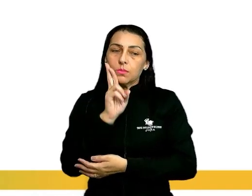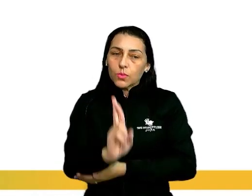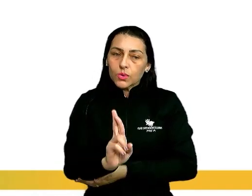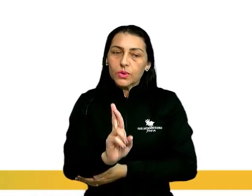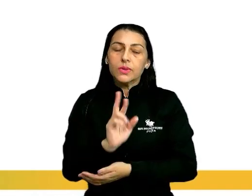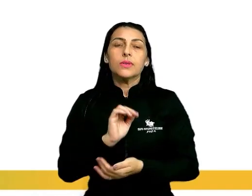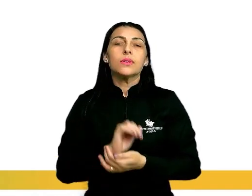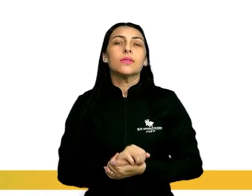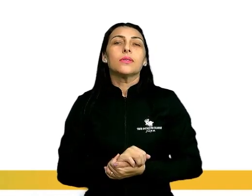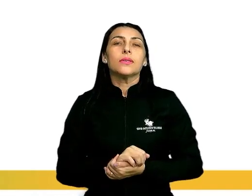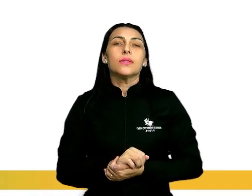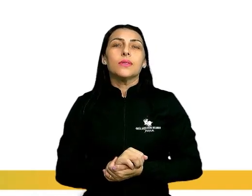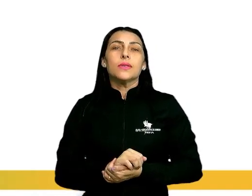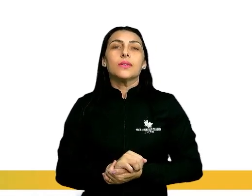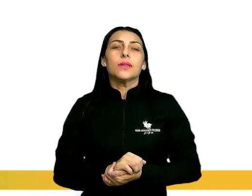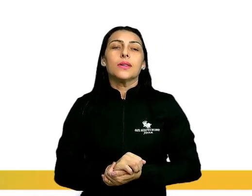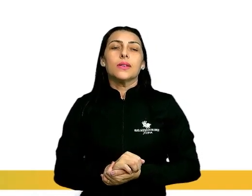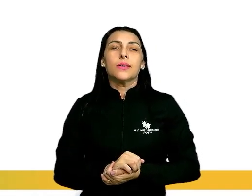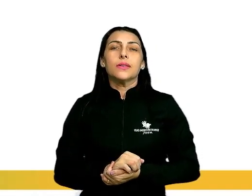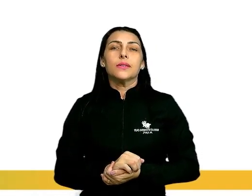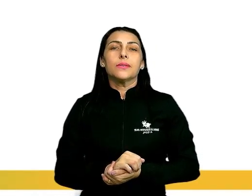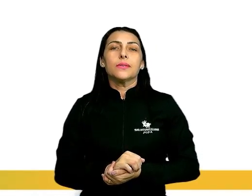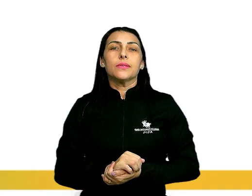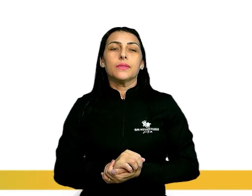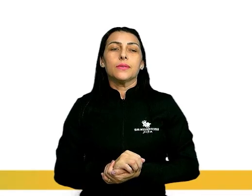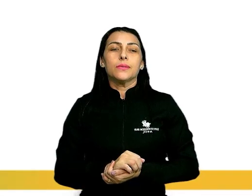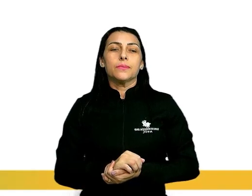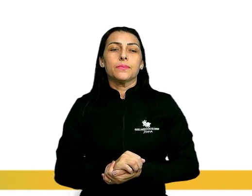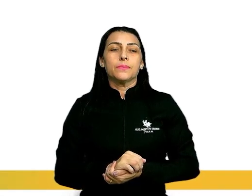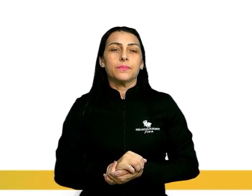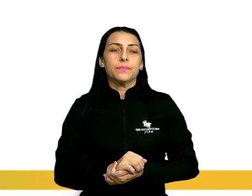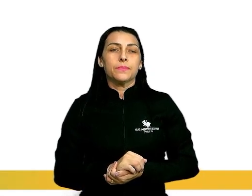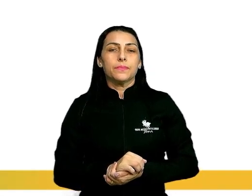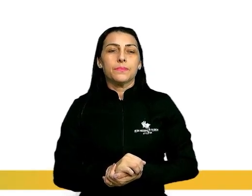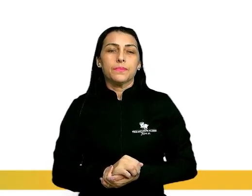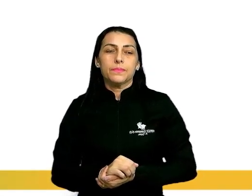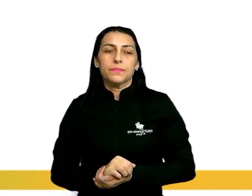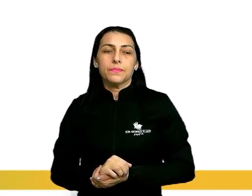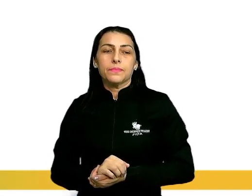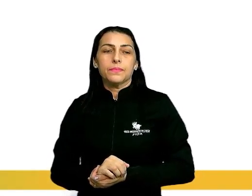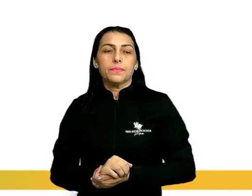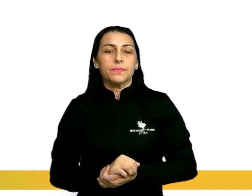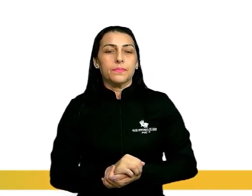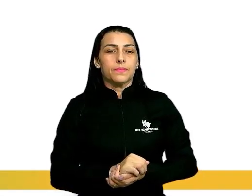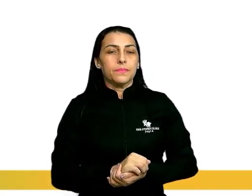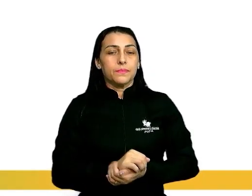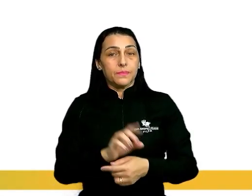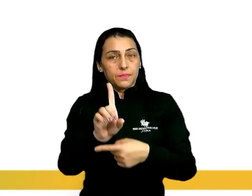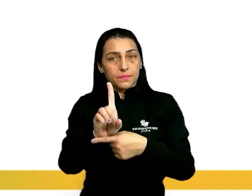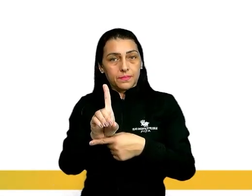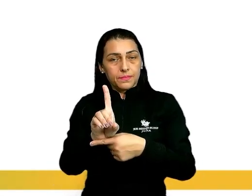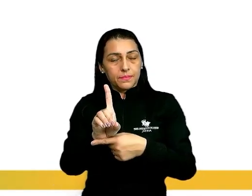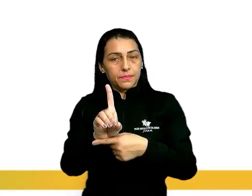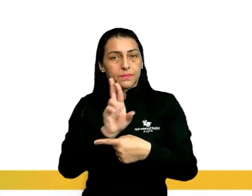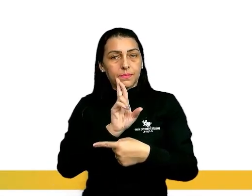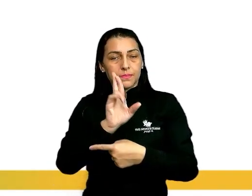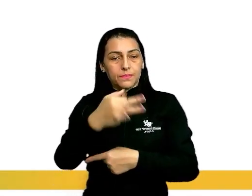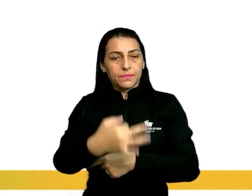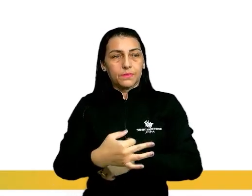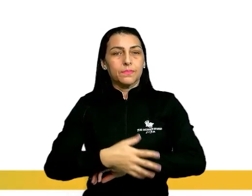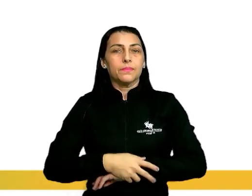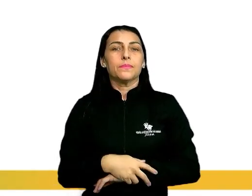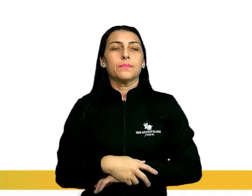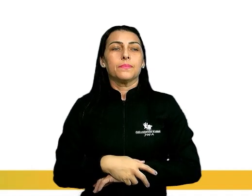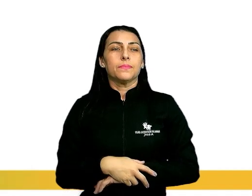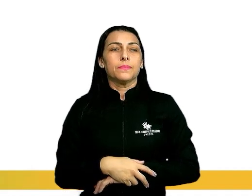ó Tá certo então a alternativa que nós vamos marcar aqui na nossa questão vai ser a alternativa d